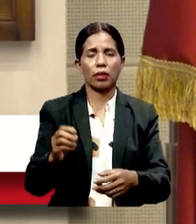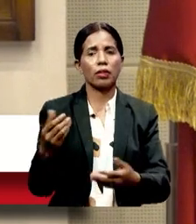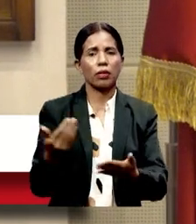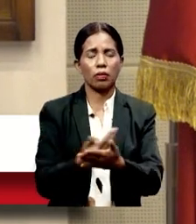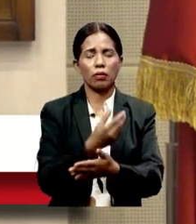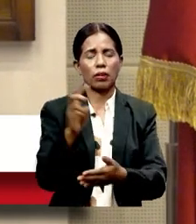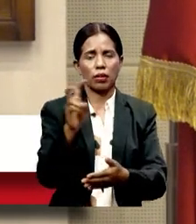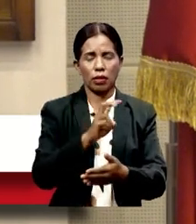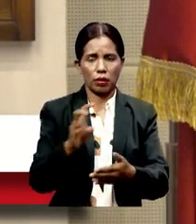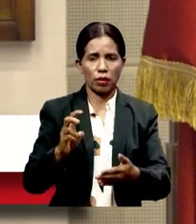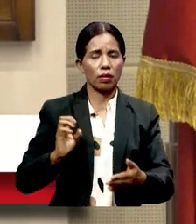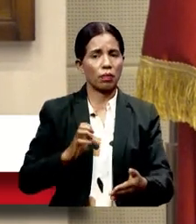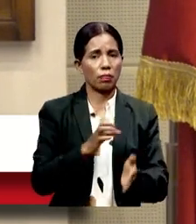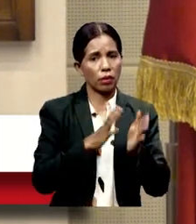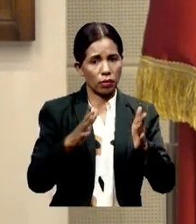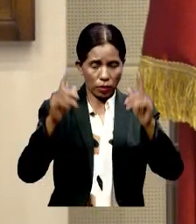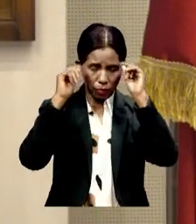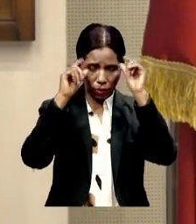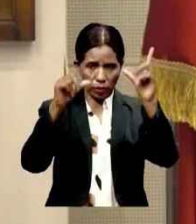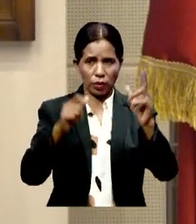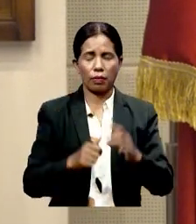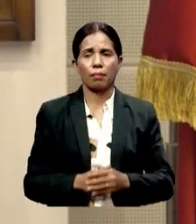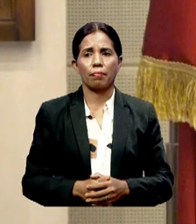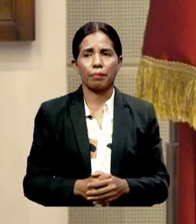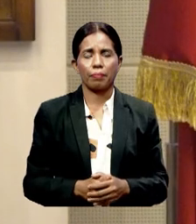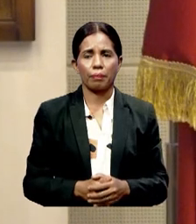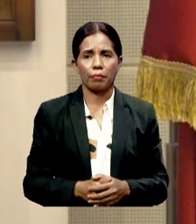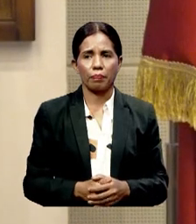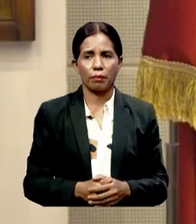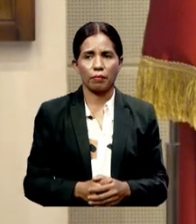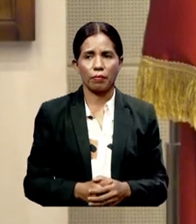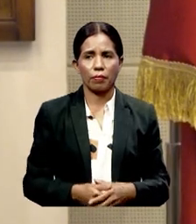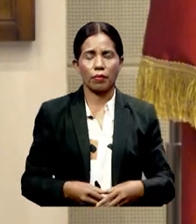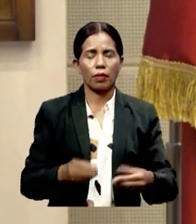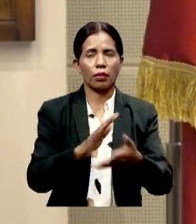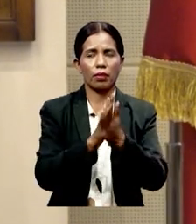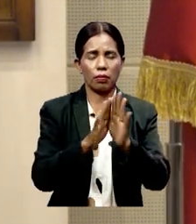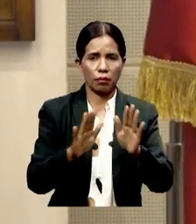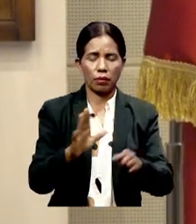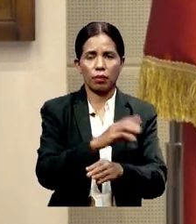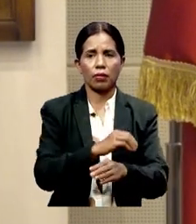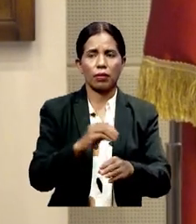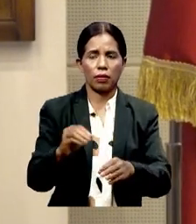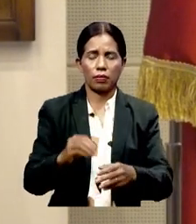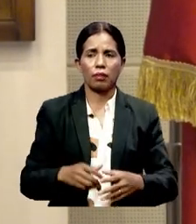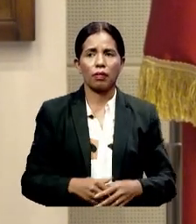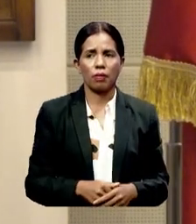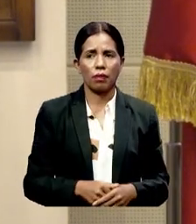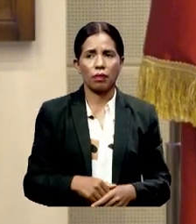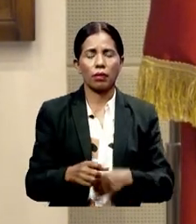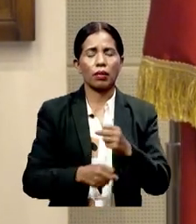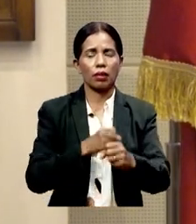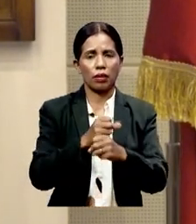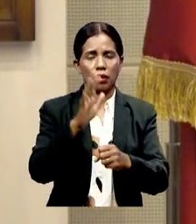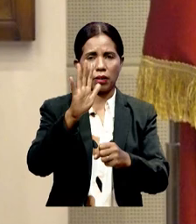Zealand Ambassador to Timor-Leste. You have been here over the past 5 years. Through some